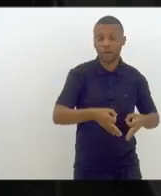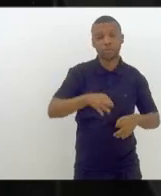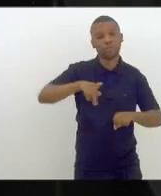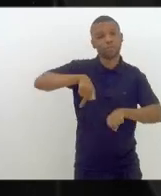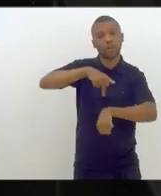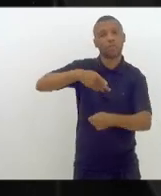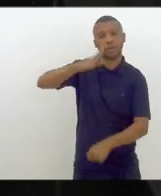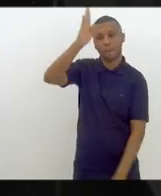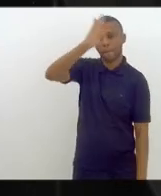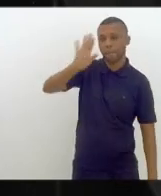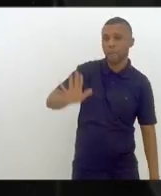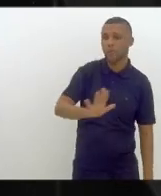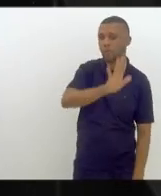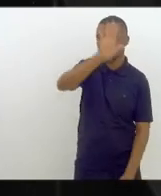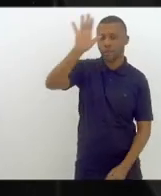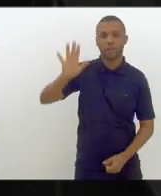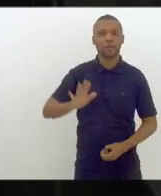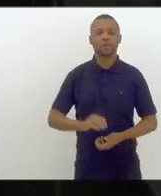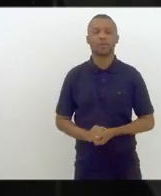país.